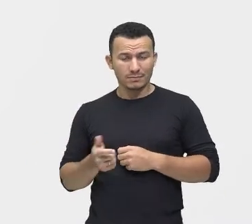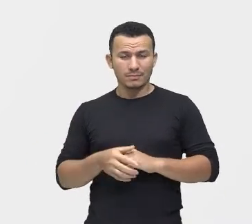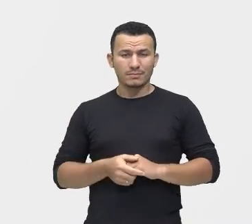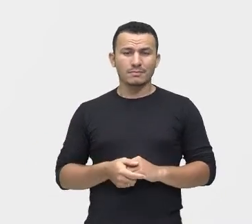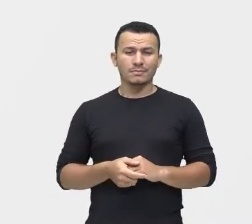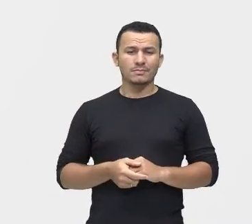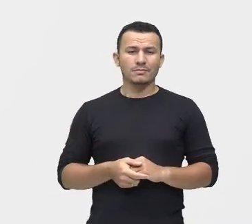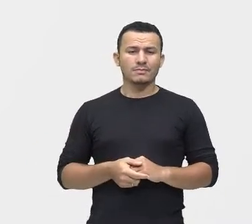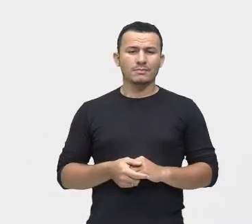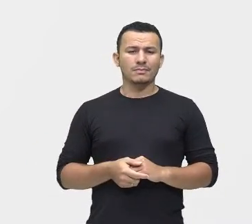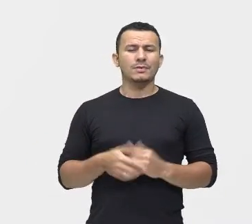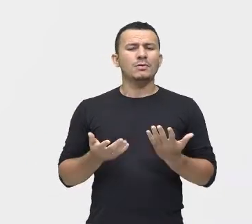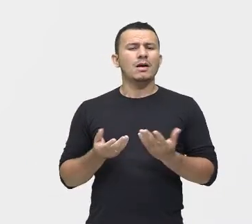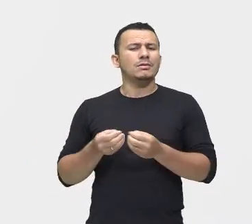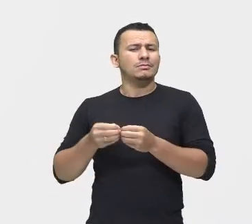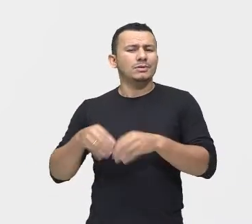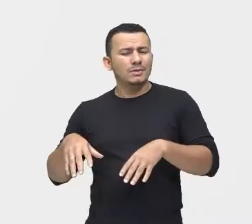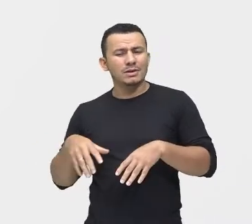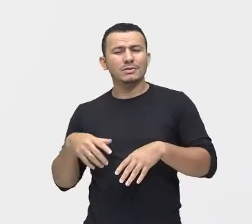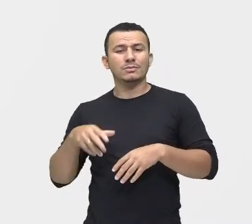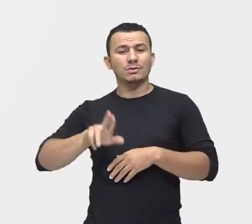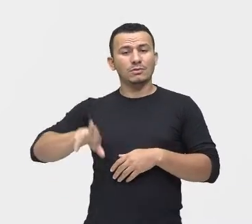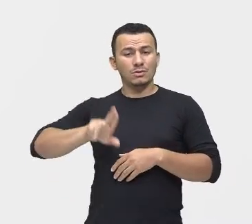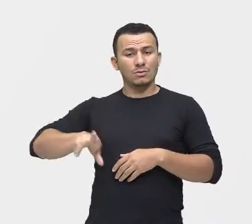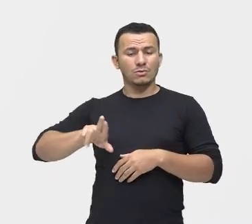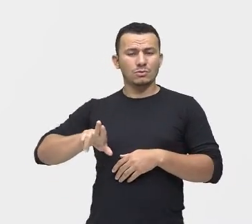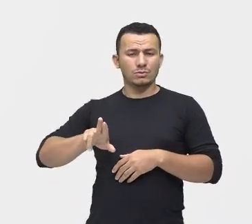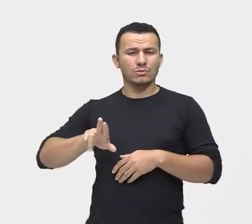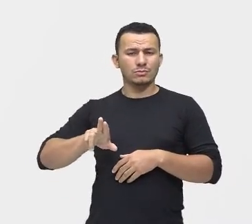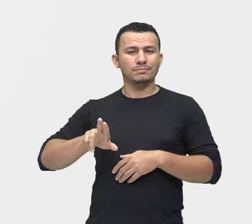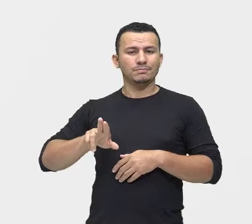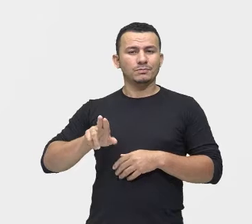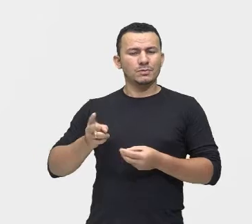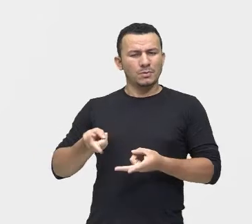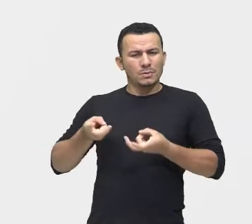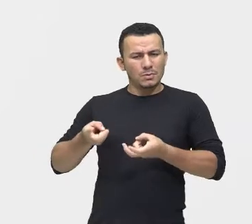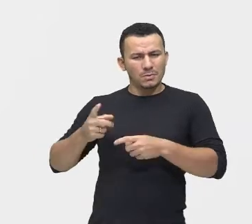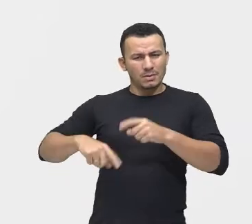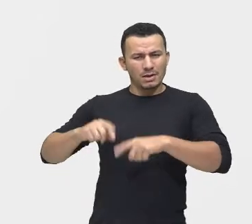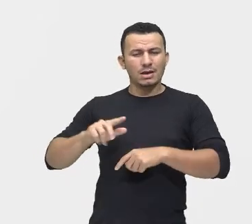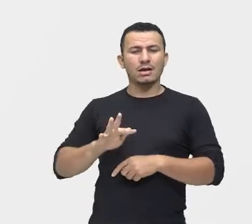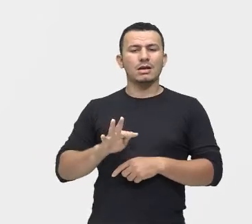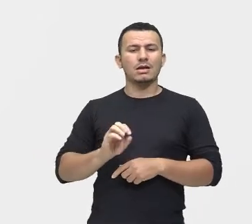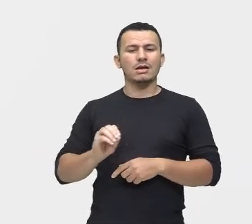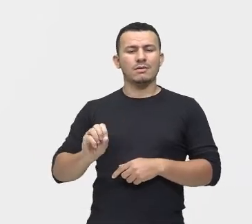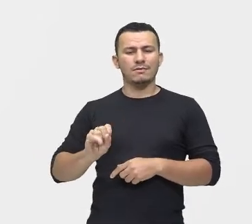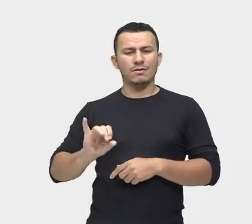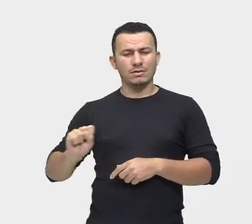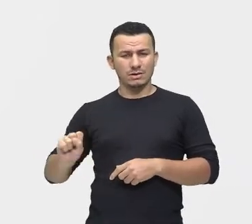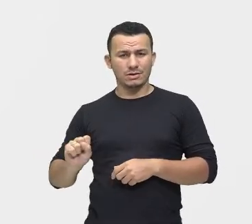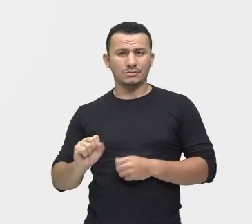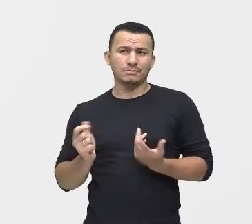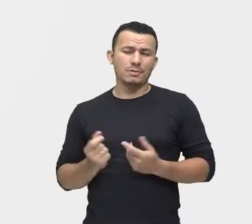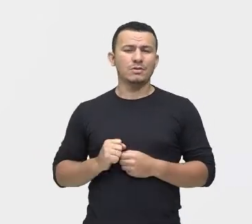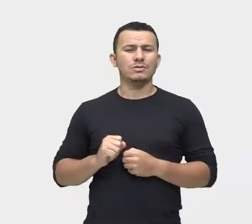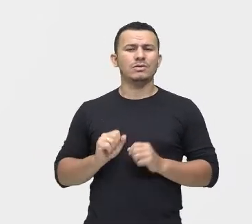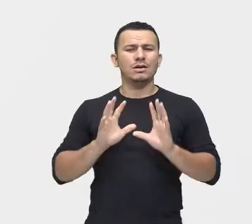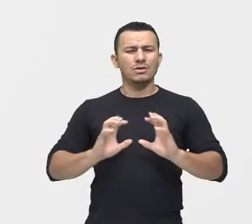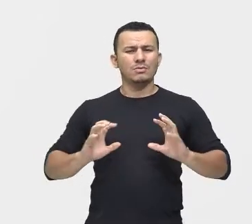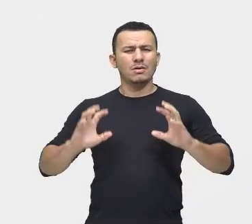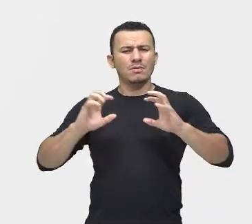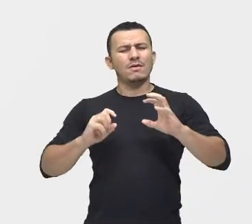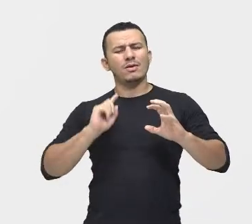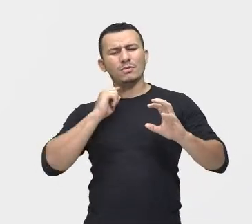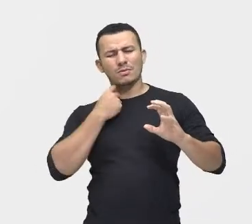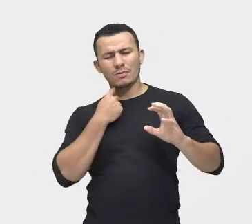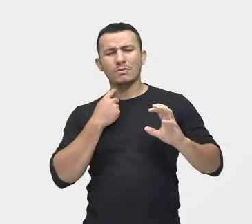desvantagens do uso dos combustíveis fósseis. Primeiro, Altos índices de poluição